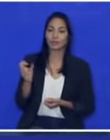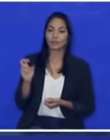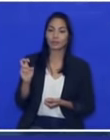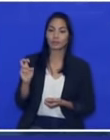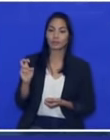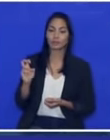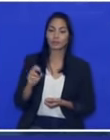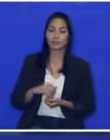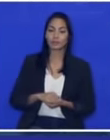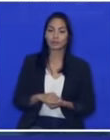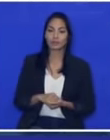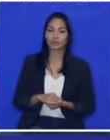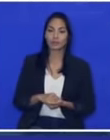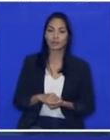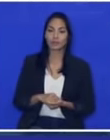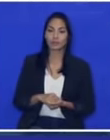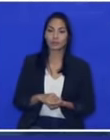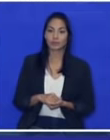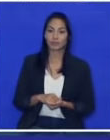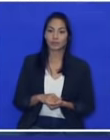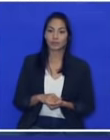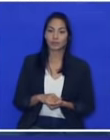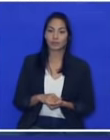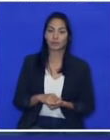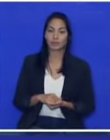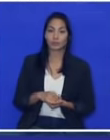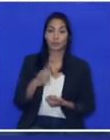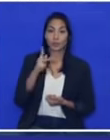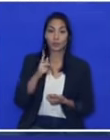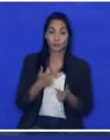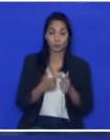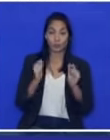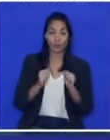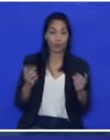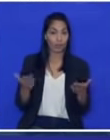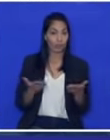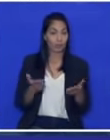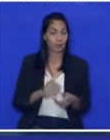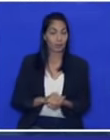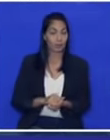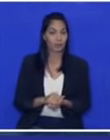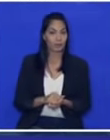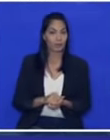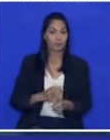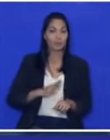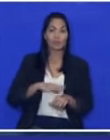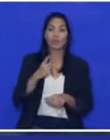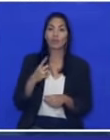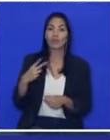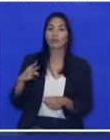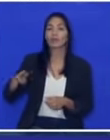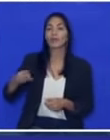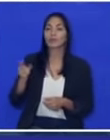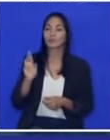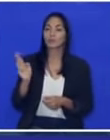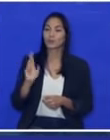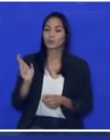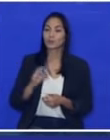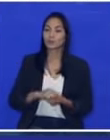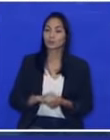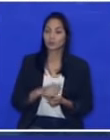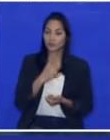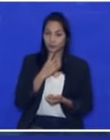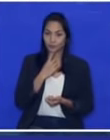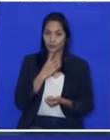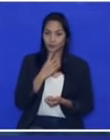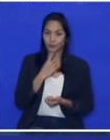65. Azul 65. Sua sorte pode vir com este número. Valendo mais de R$12 milhões.